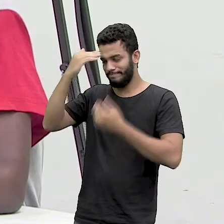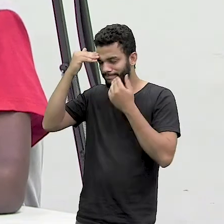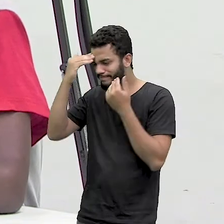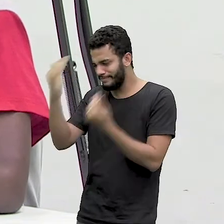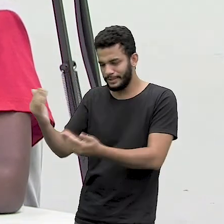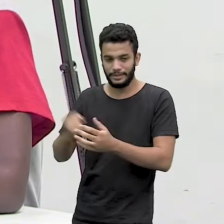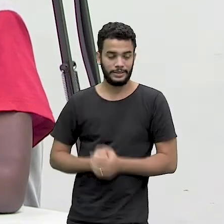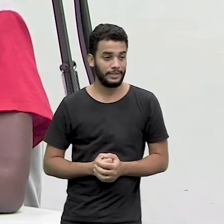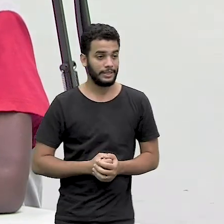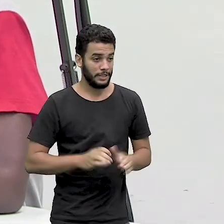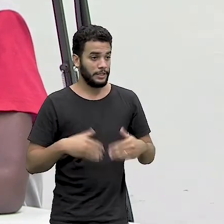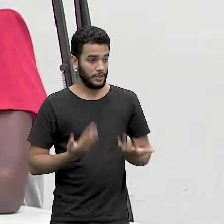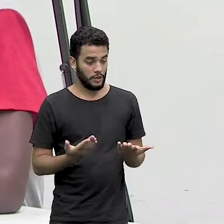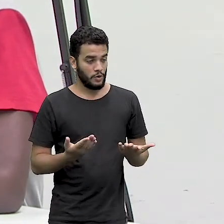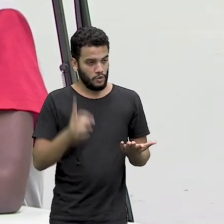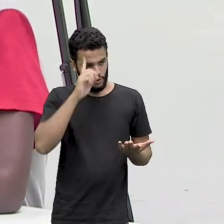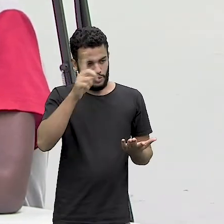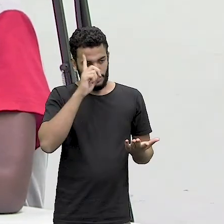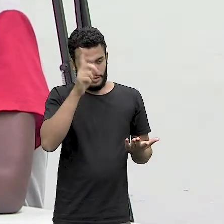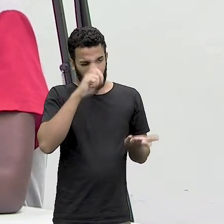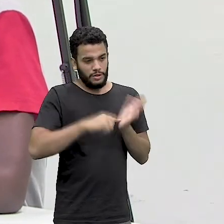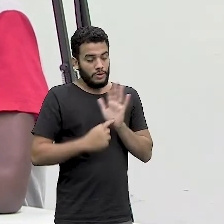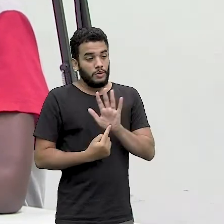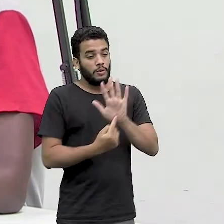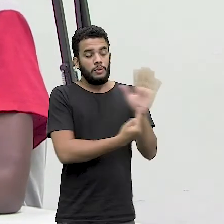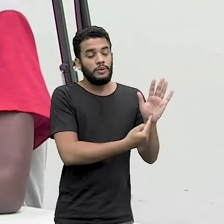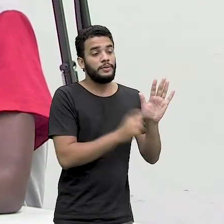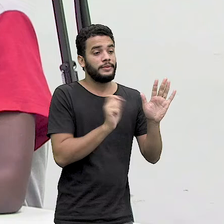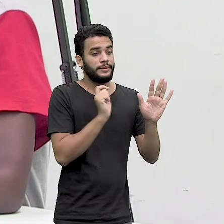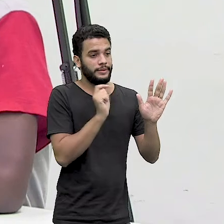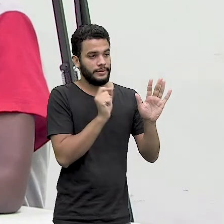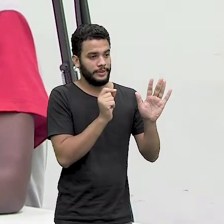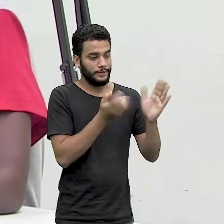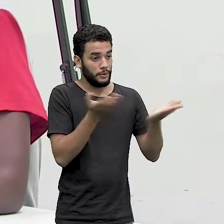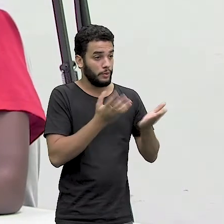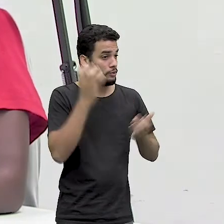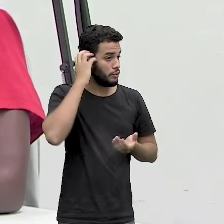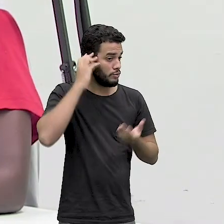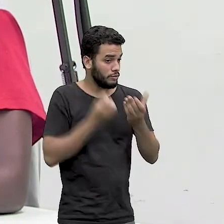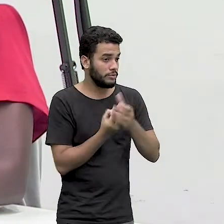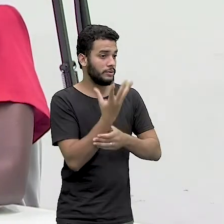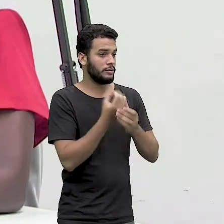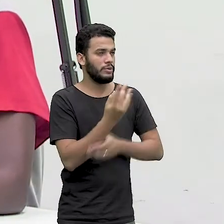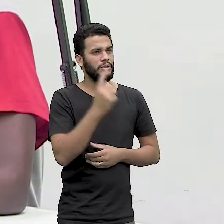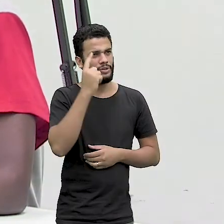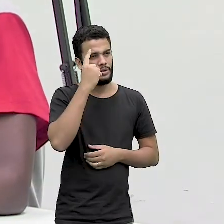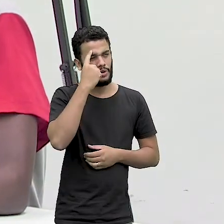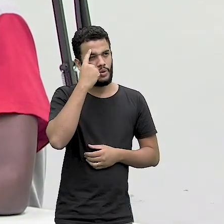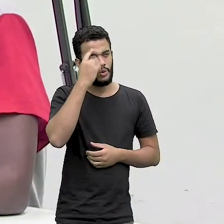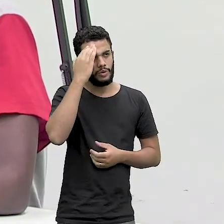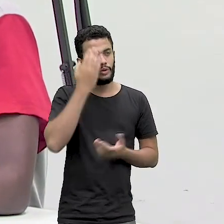ar após o Dia das Mães, mas o Dia das Mães são todos os dias, não é mesmo? Claro. E o momento de abraçar as mães.